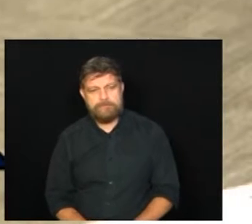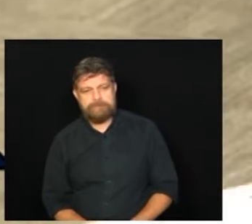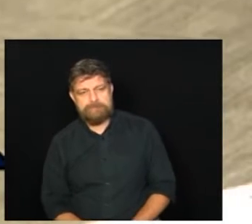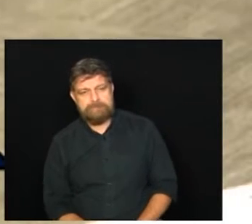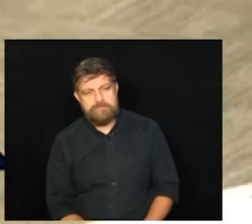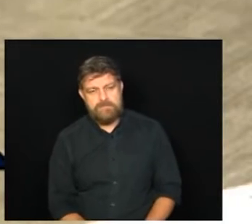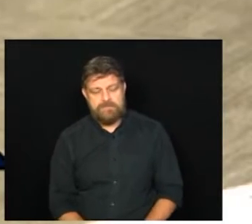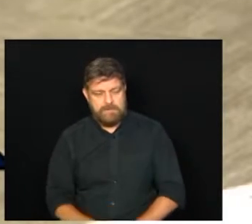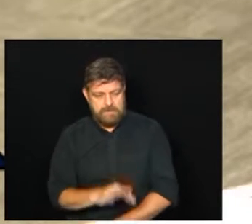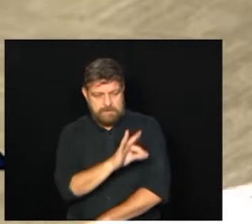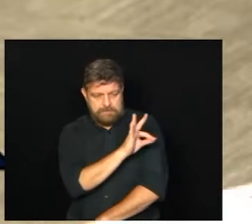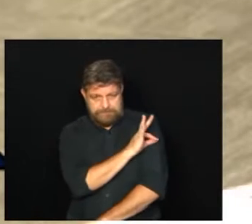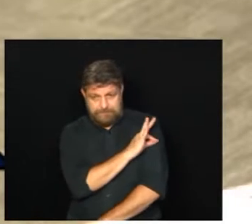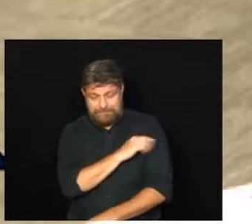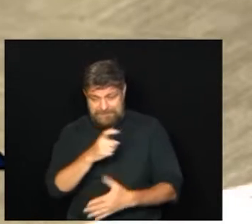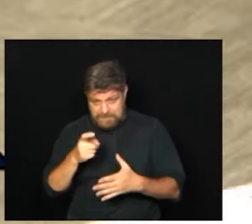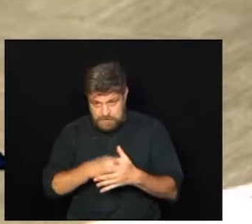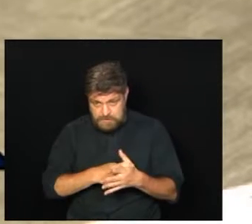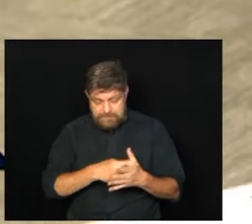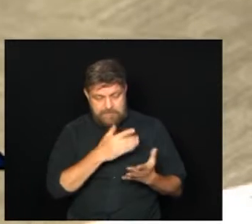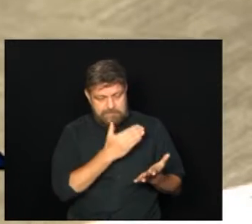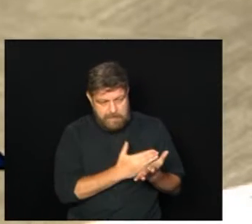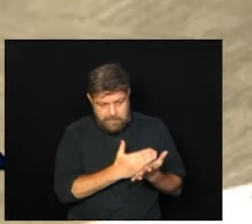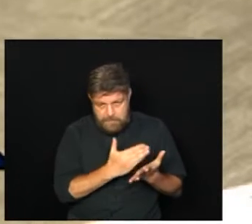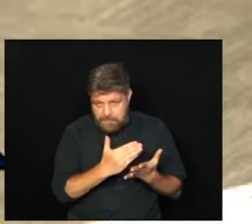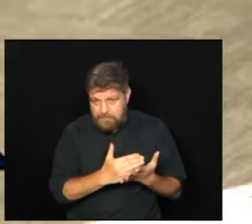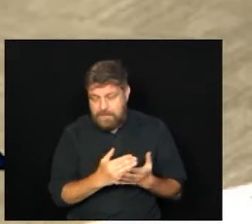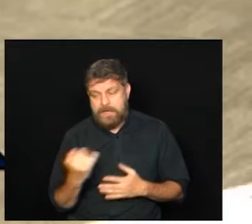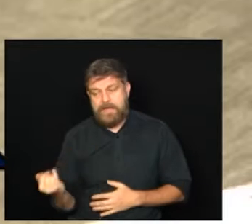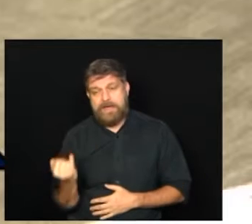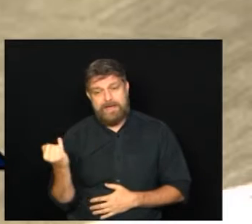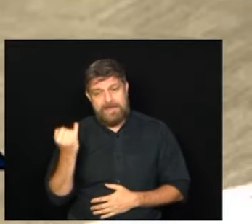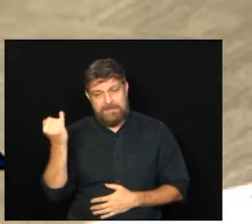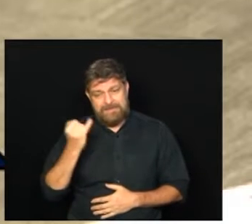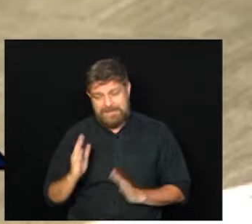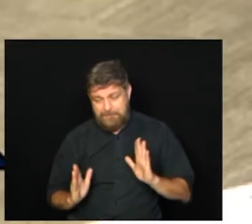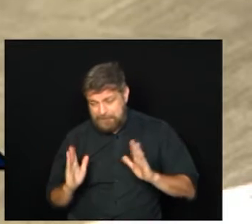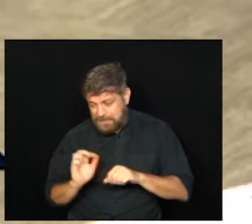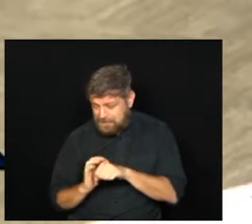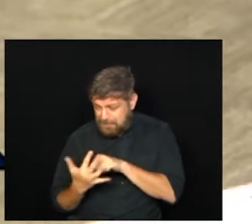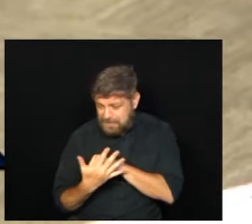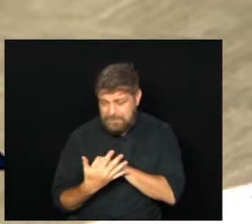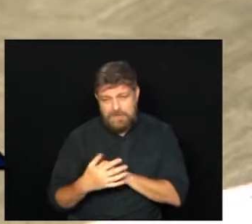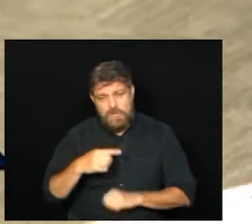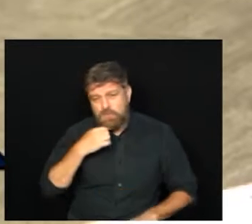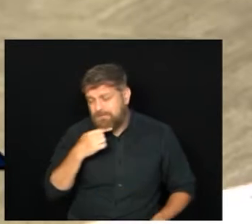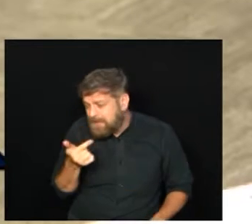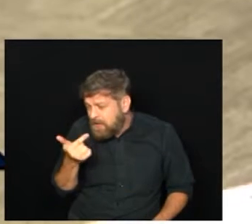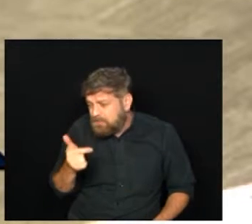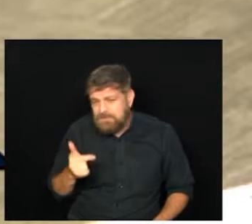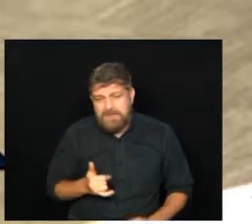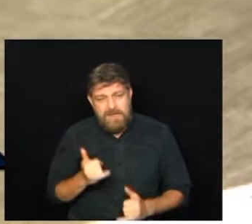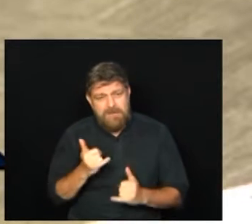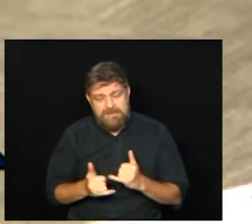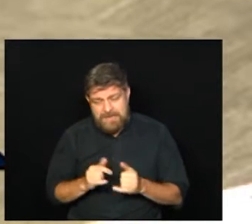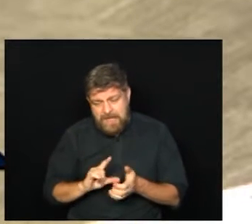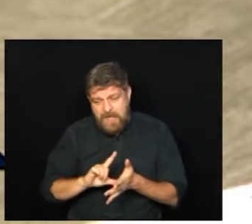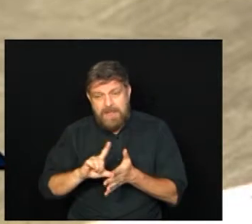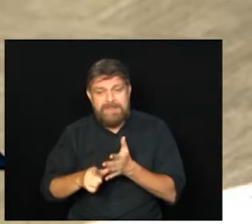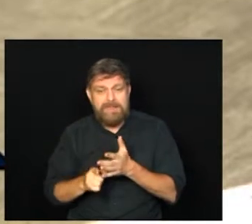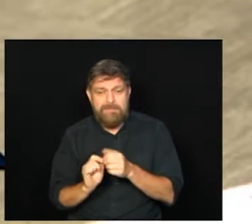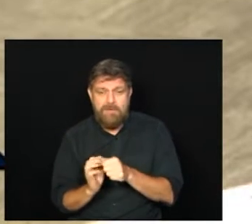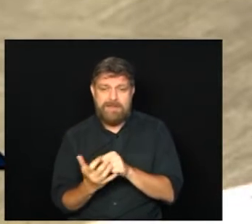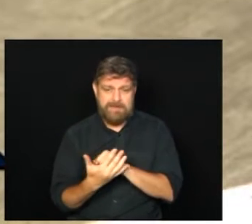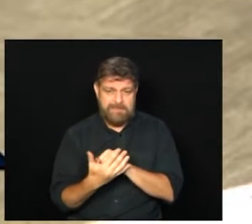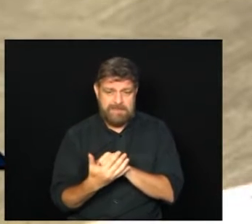O Refis é um programa importante para as pessoas que estão devendo e nesse momento de pandemia, sem dúvida nenhuma, quase pós-pandemia, né, podemos dizer assim,